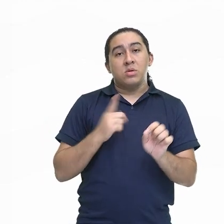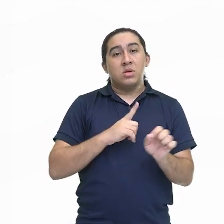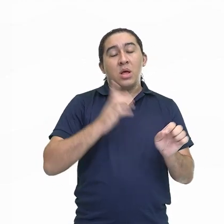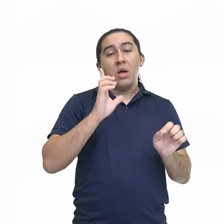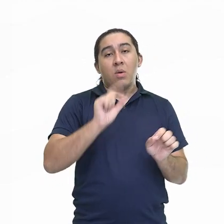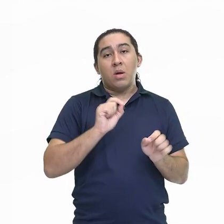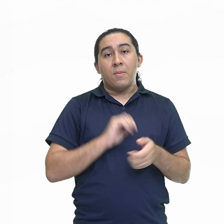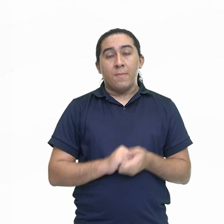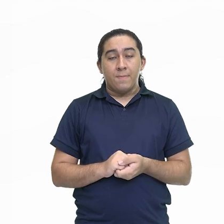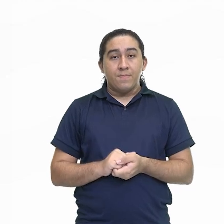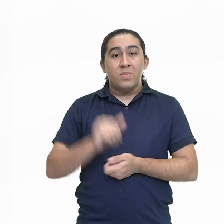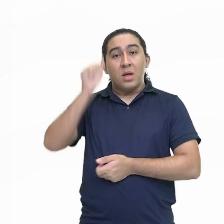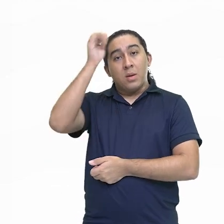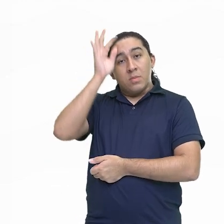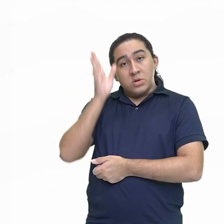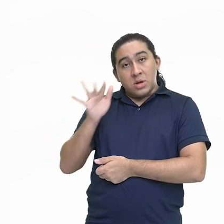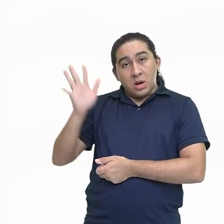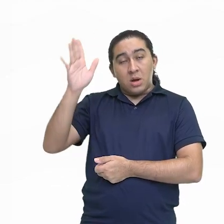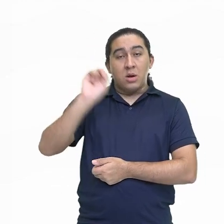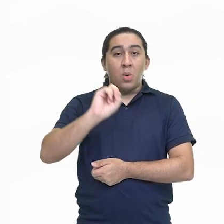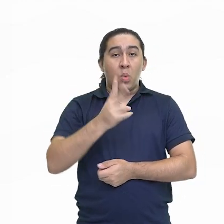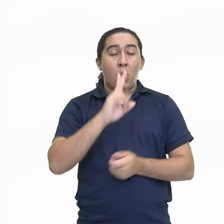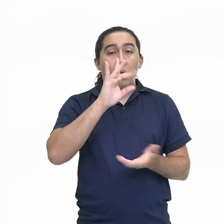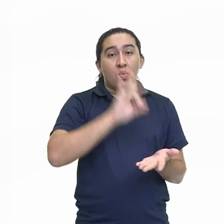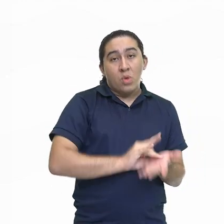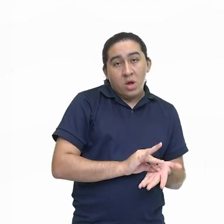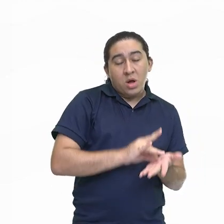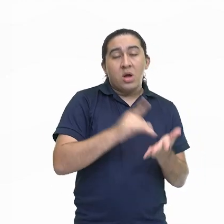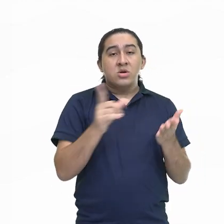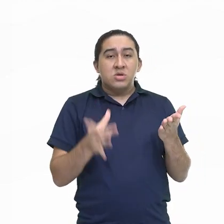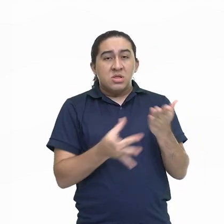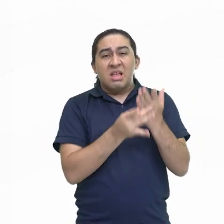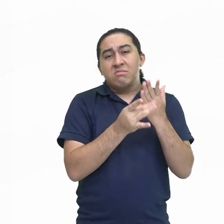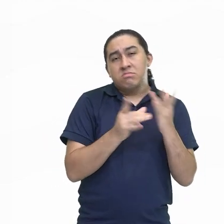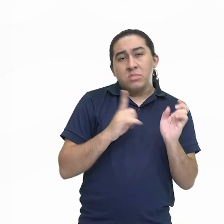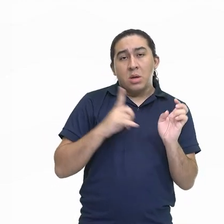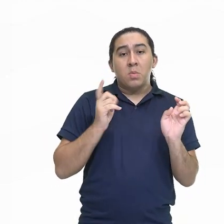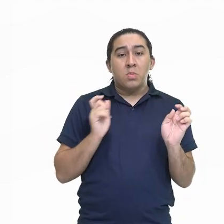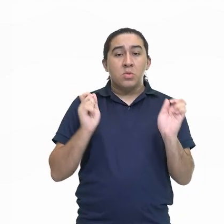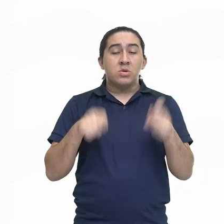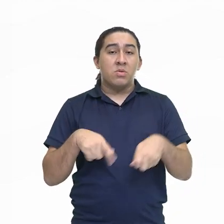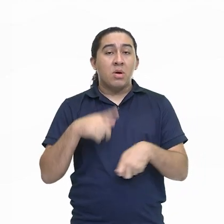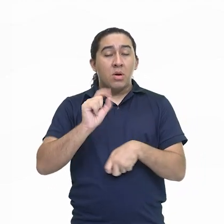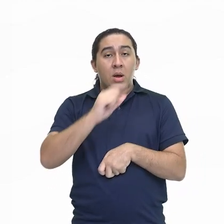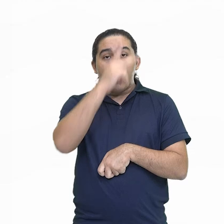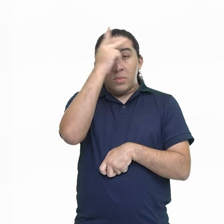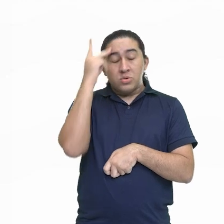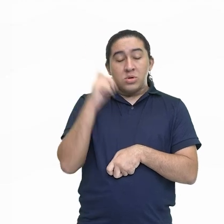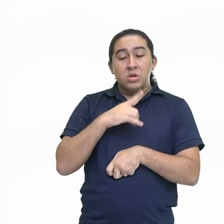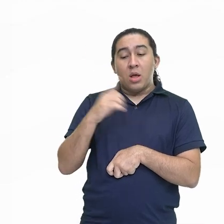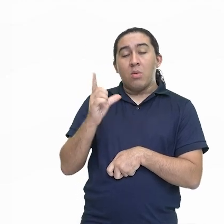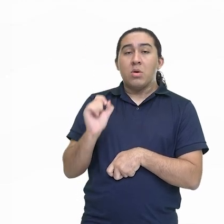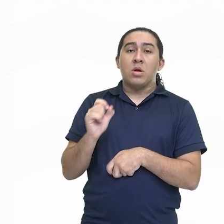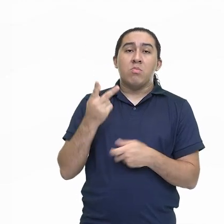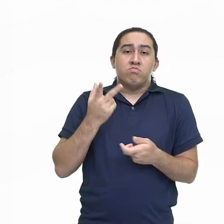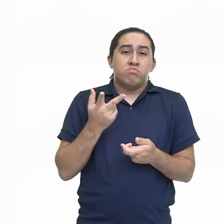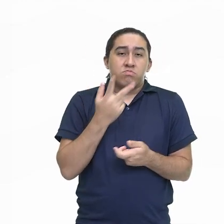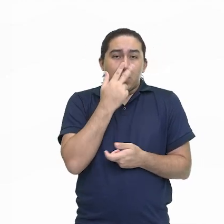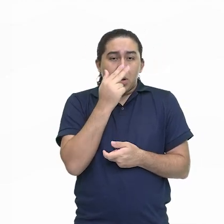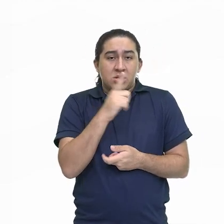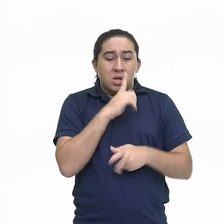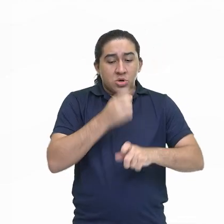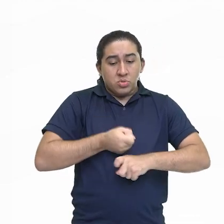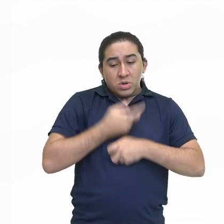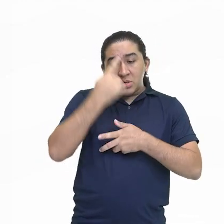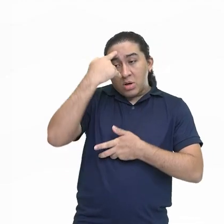ou figurativas, certo? Abstrata é aquela que você vai dar o seu significado. Ela não vai ter uma forma definida